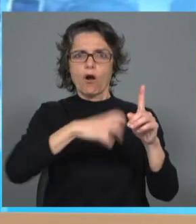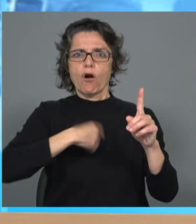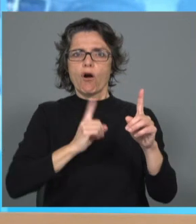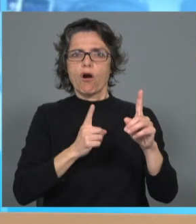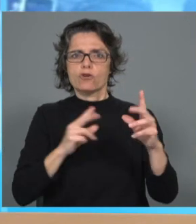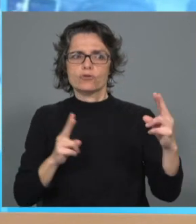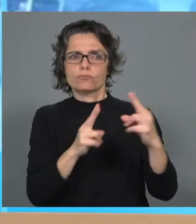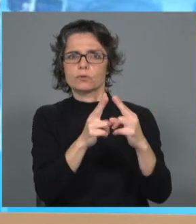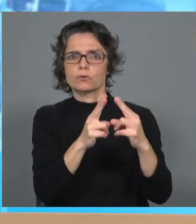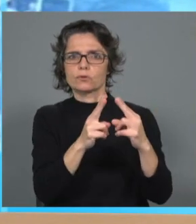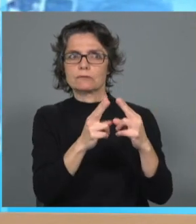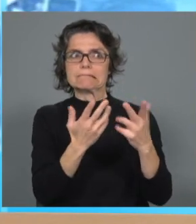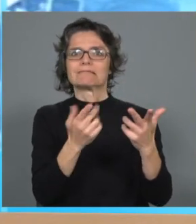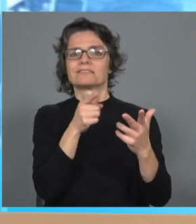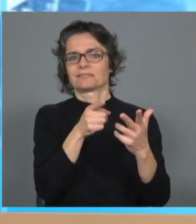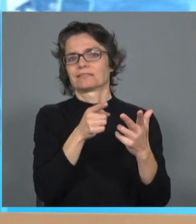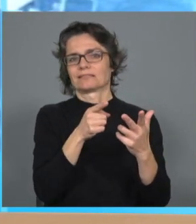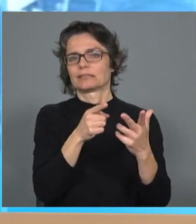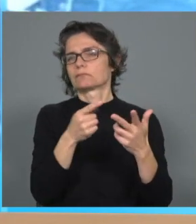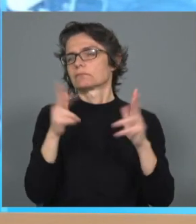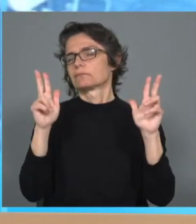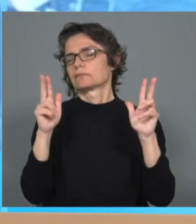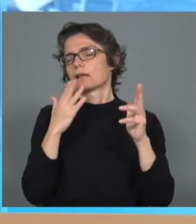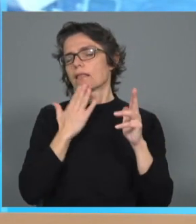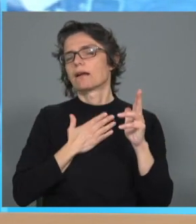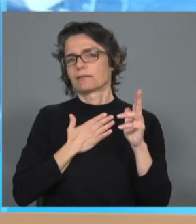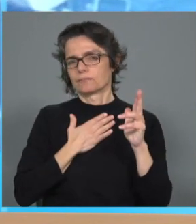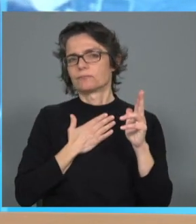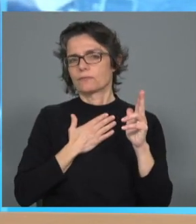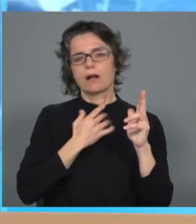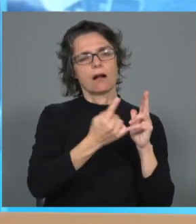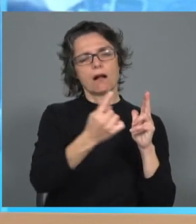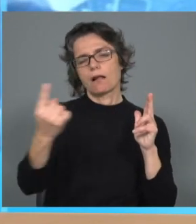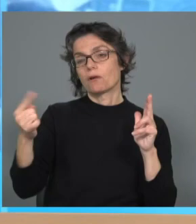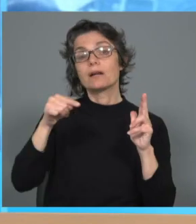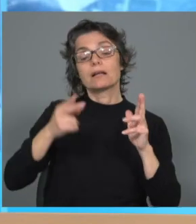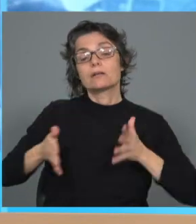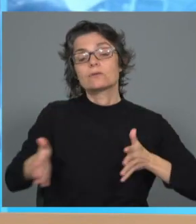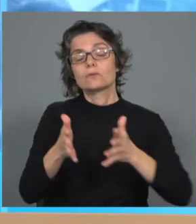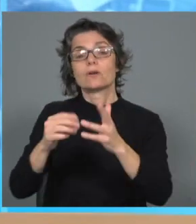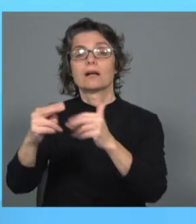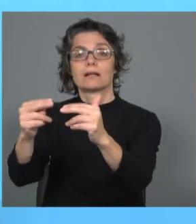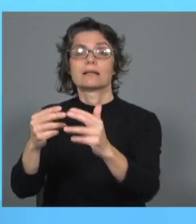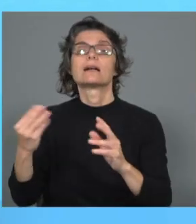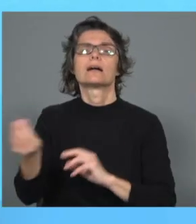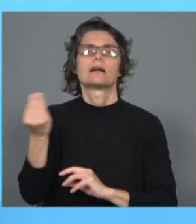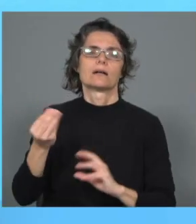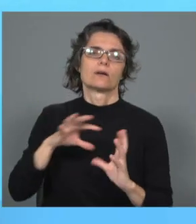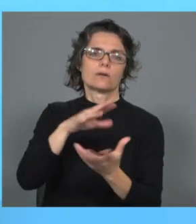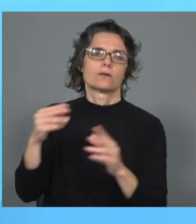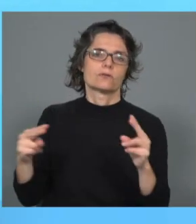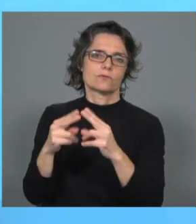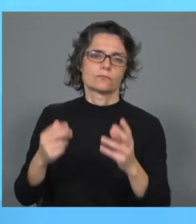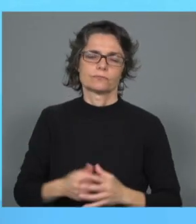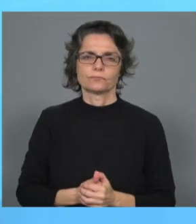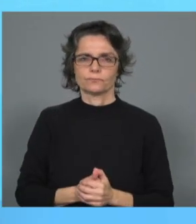de encontro, isso é libertador. E isso faz caminho e isso faz Jornada Mundial da Juventude. Agora. Que experiência foi acontecendo